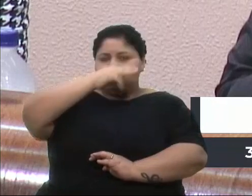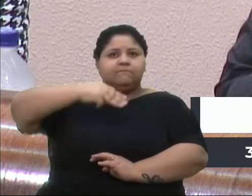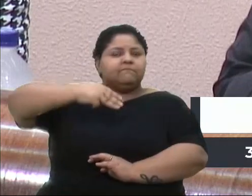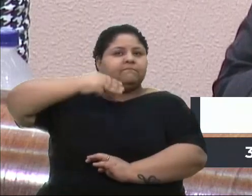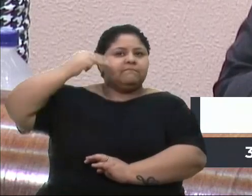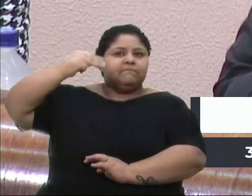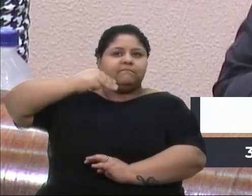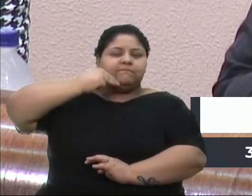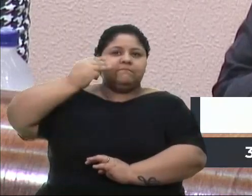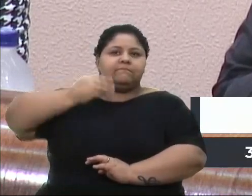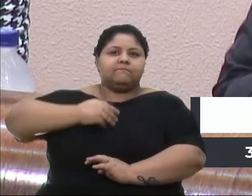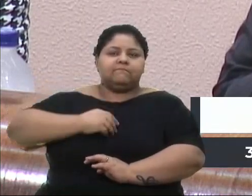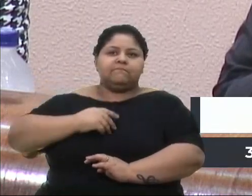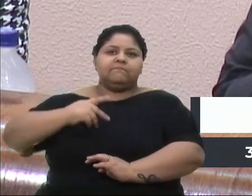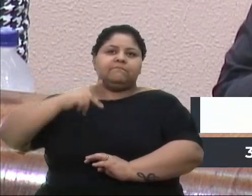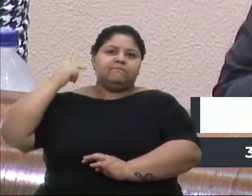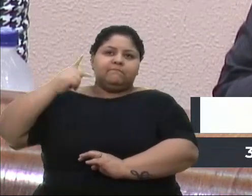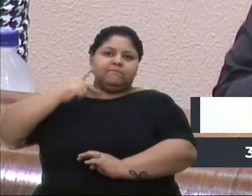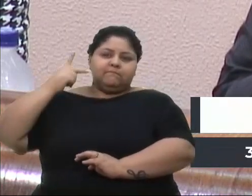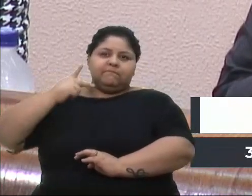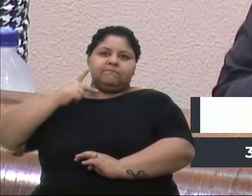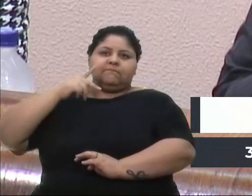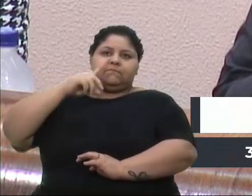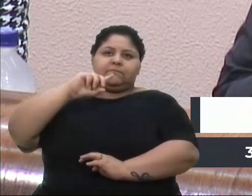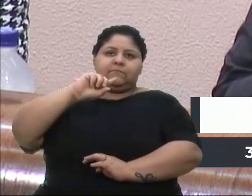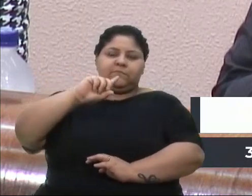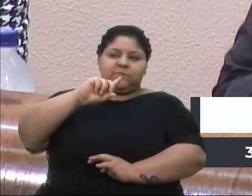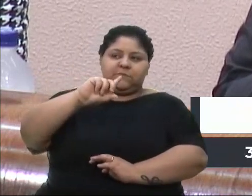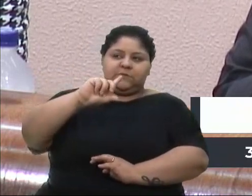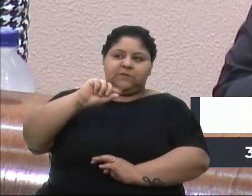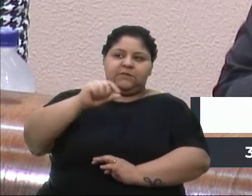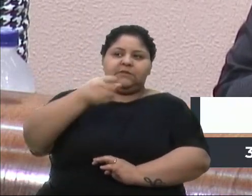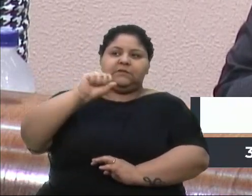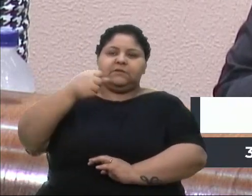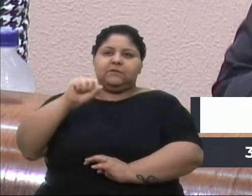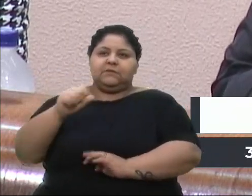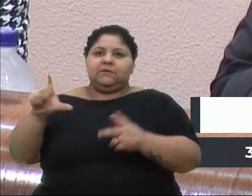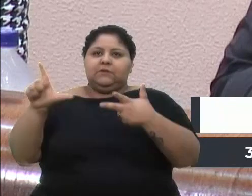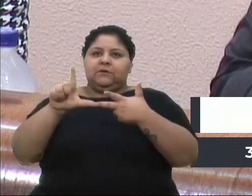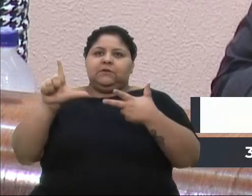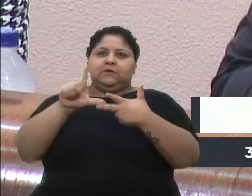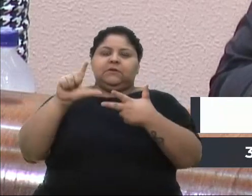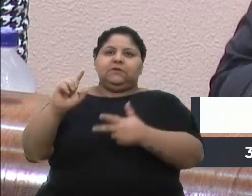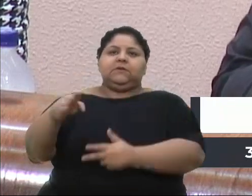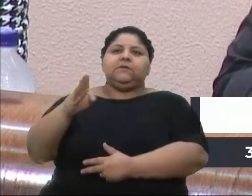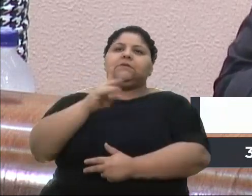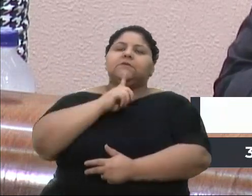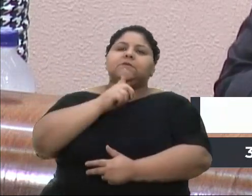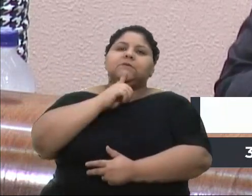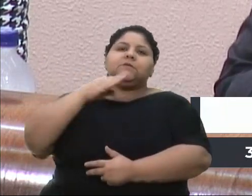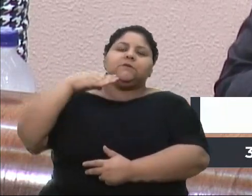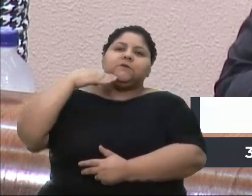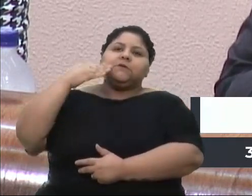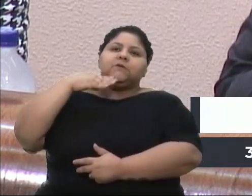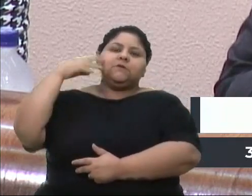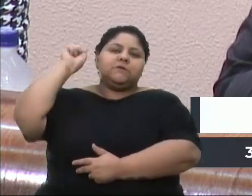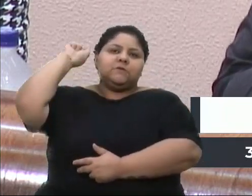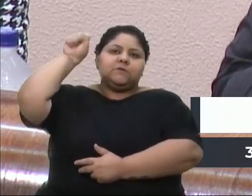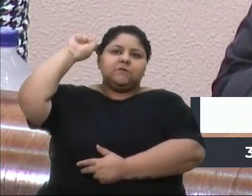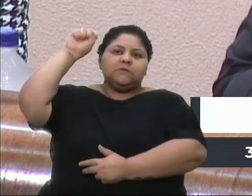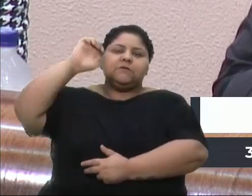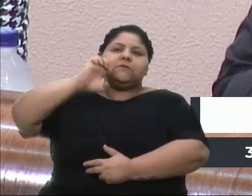Santos. Vereadores da 18ª legislatura, Alberto Meneguzzi, Bortola, Camiles, Clóvis Xuxa, Estela